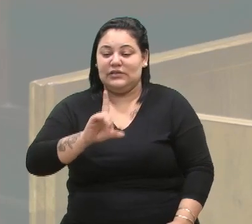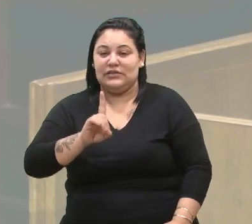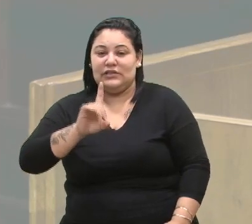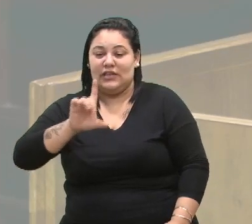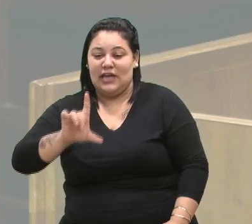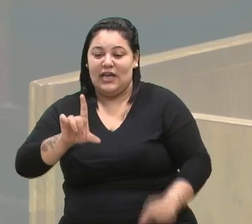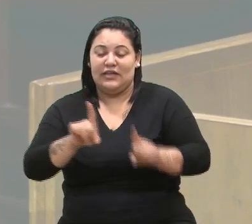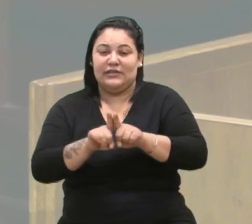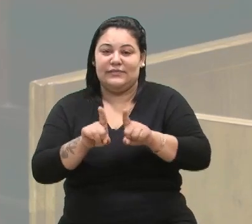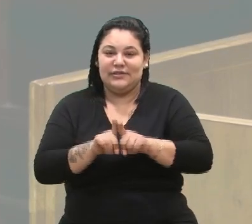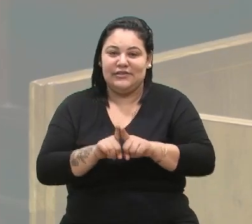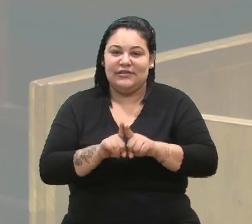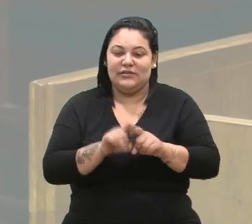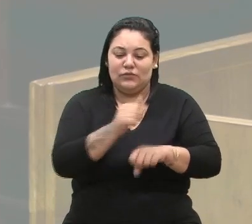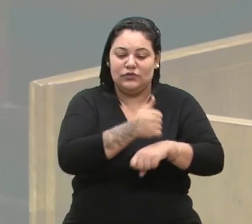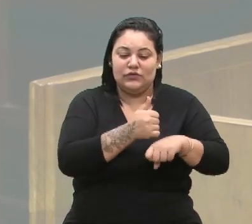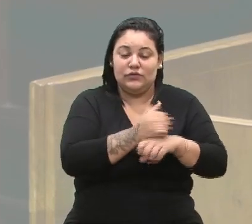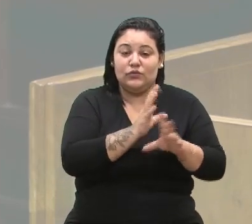Contadores, a gente